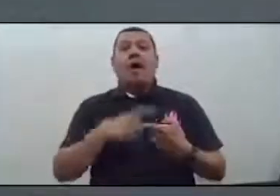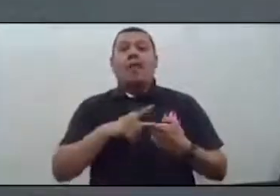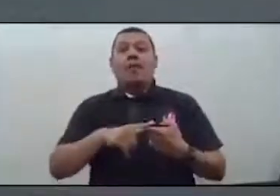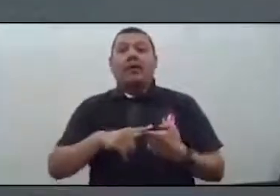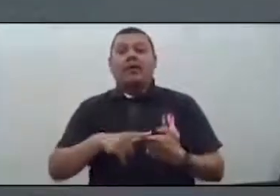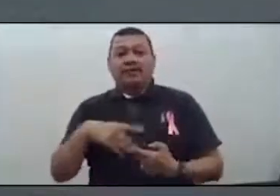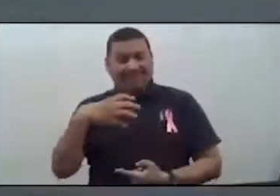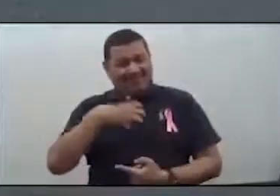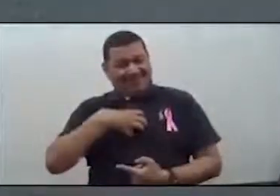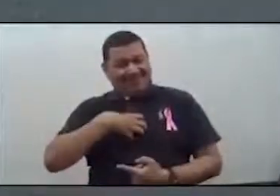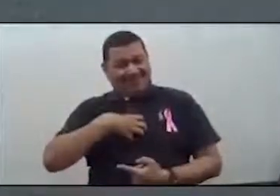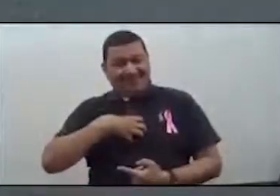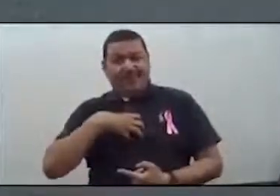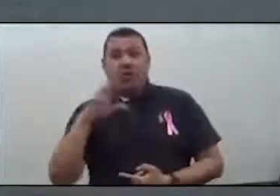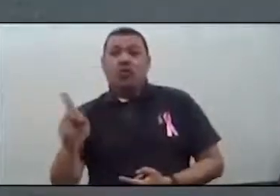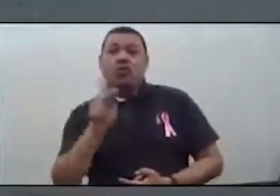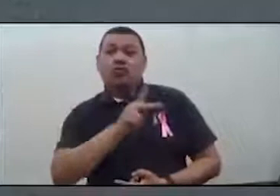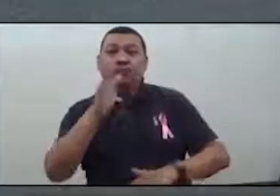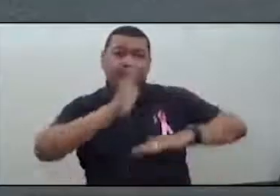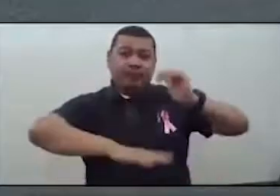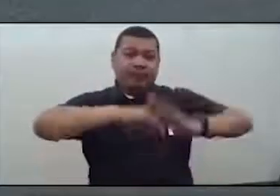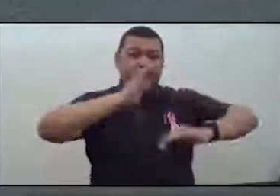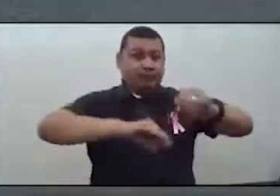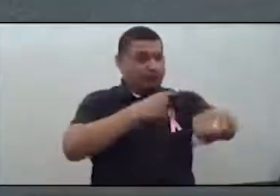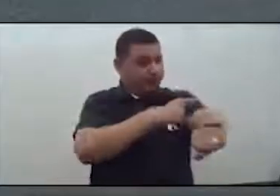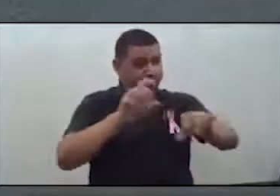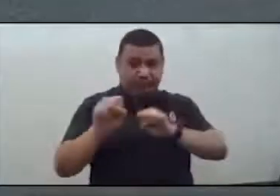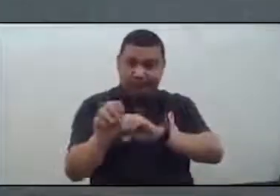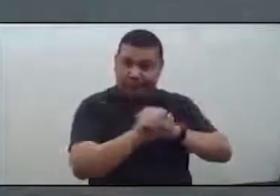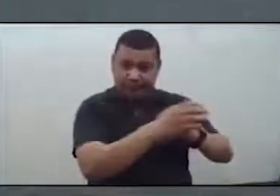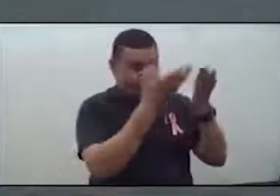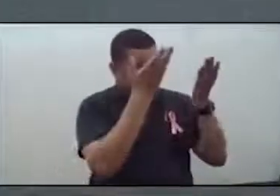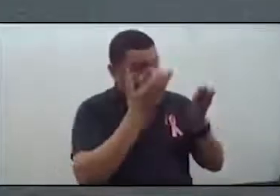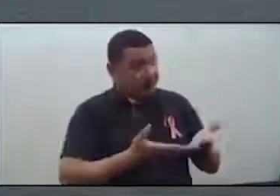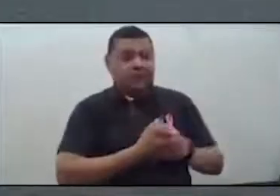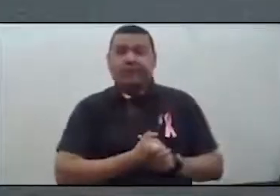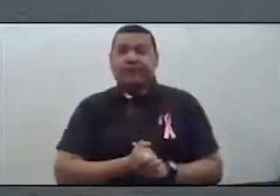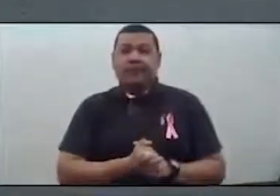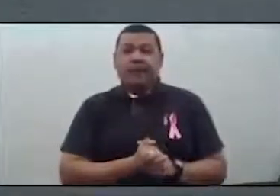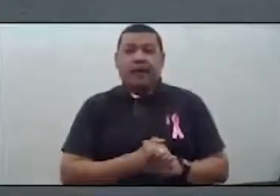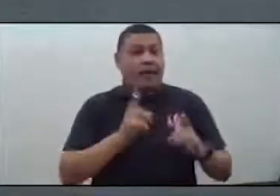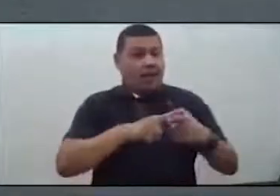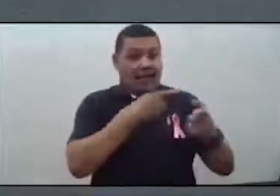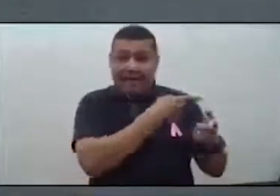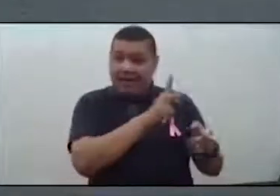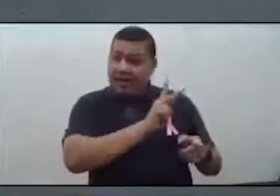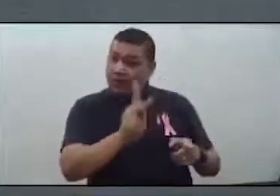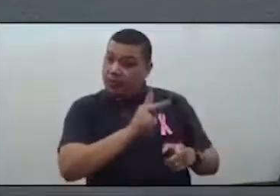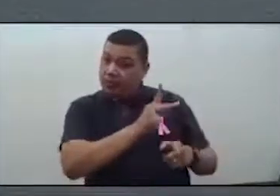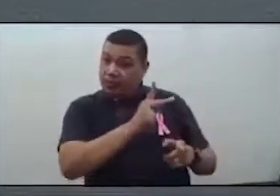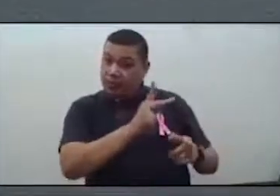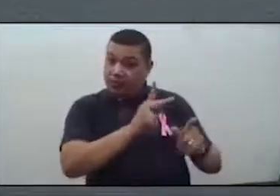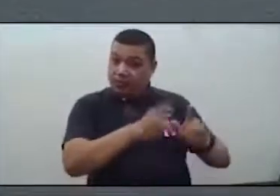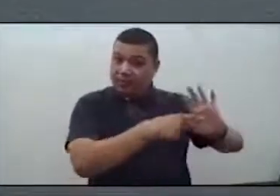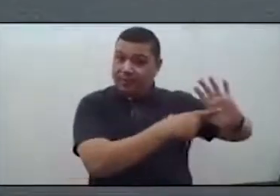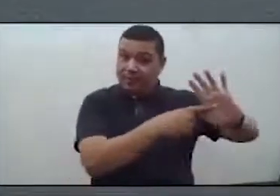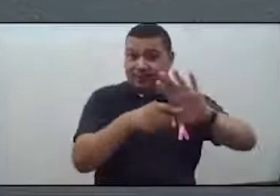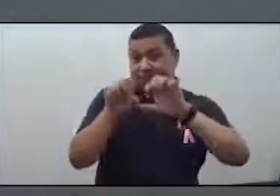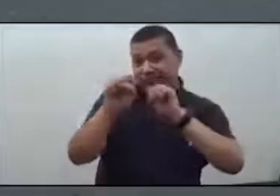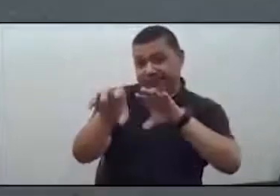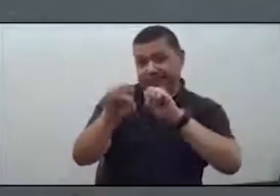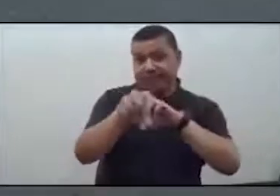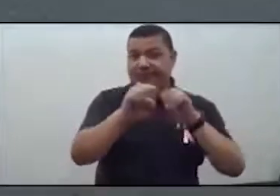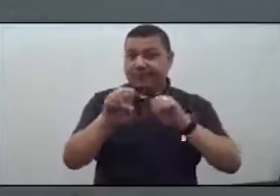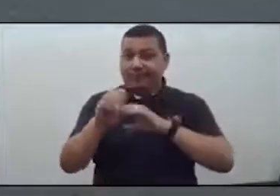trabalho dos profissionais da educação no tocante aí a levar conhecimento às nossas crianças,